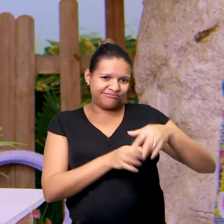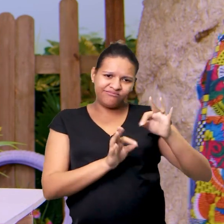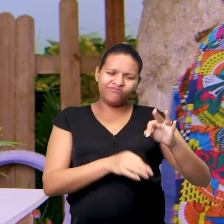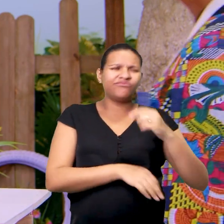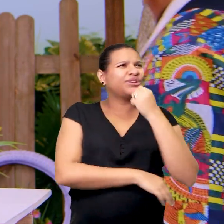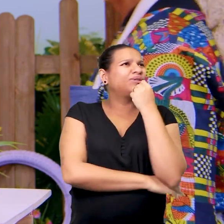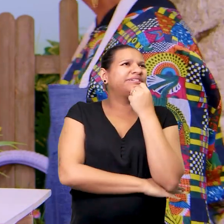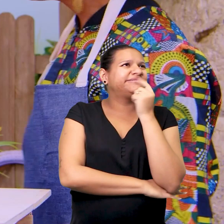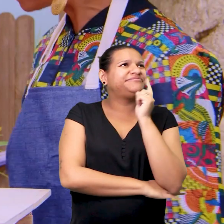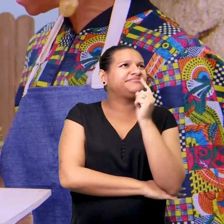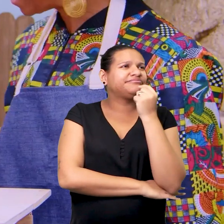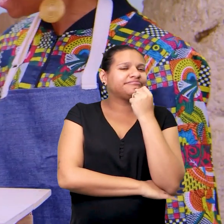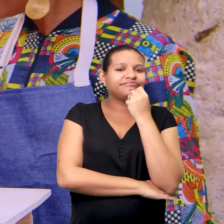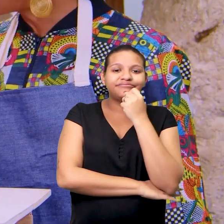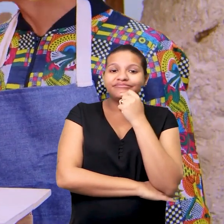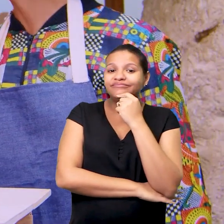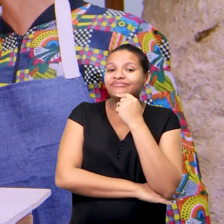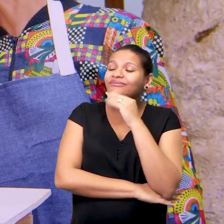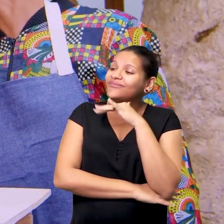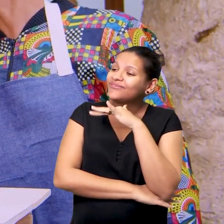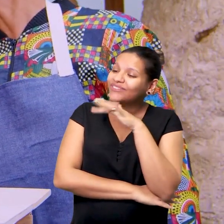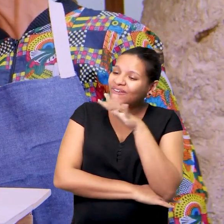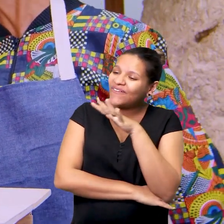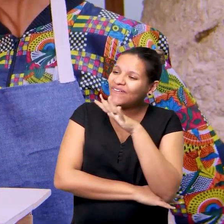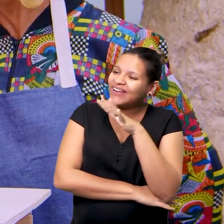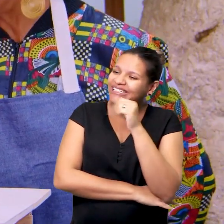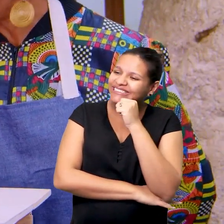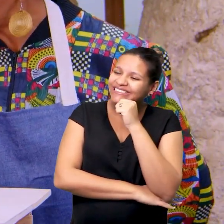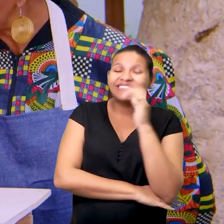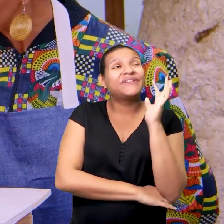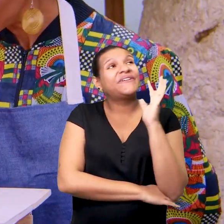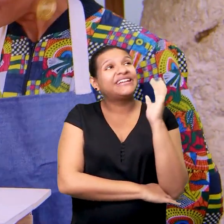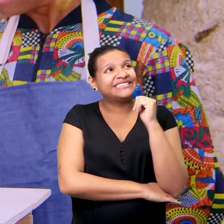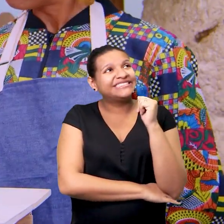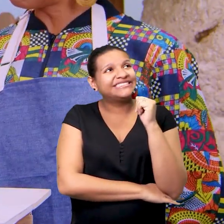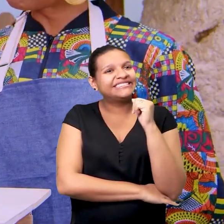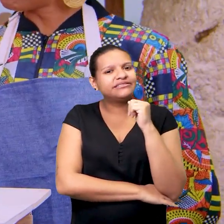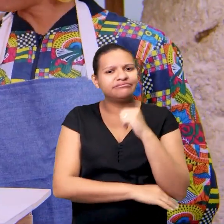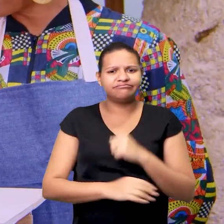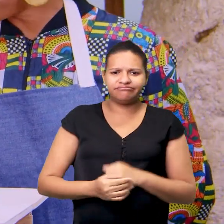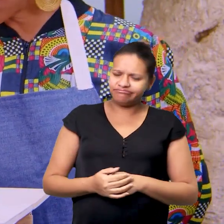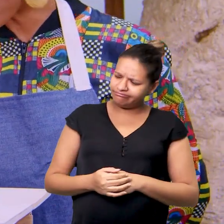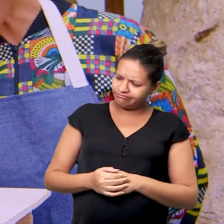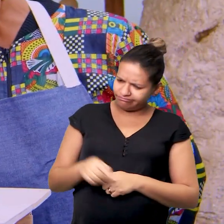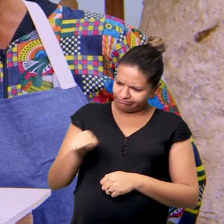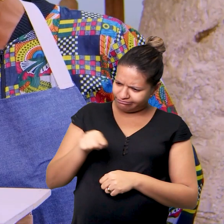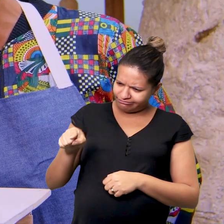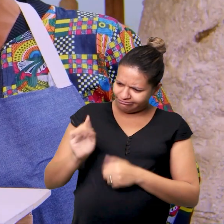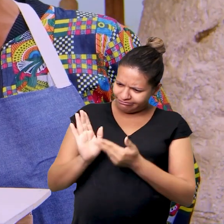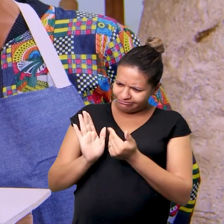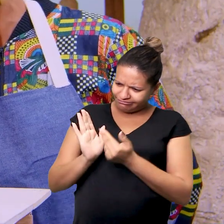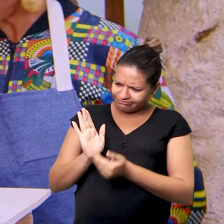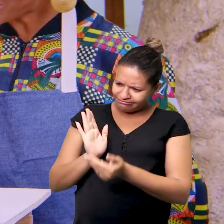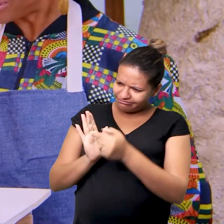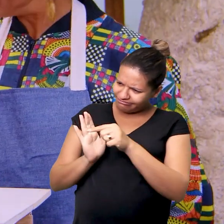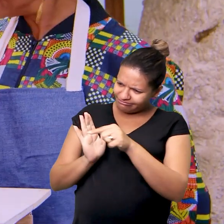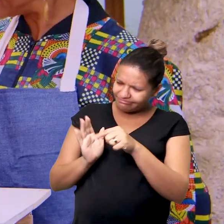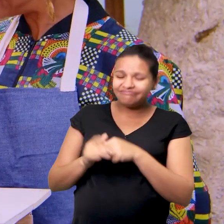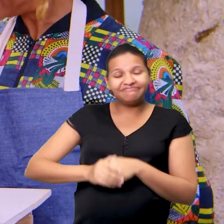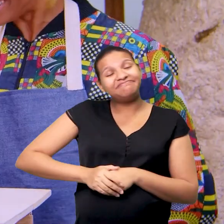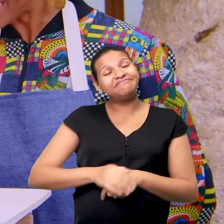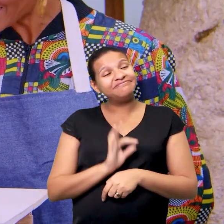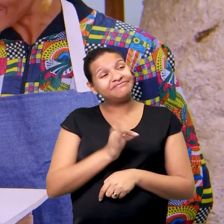seria um pônei nauta. Bel, Grover. Ela observa o caderno. Hum, vocês estão desenhando?